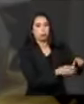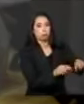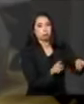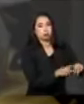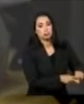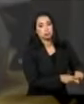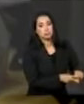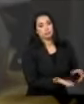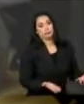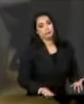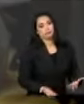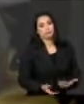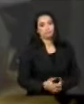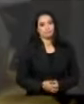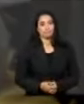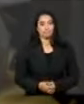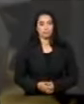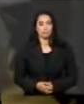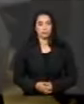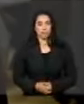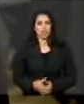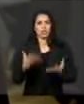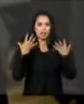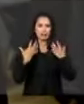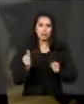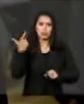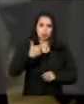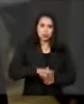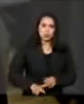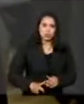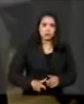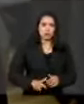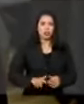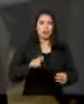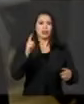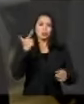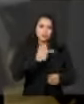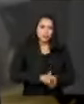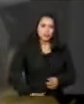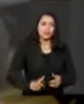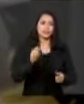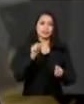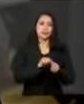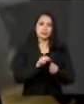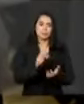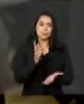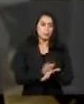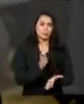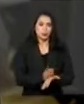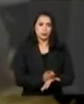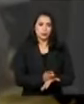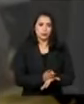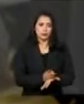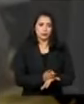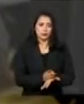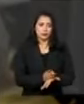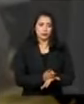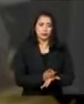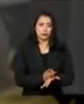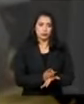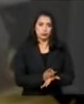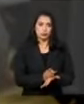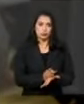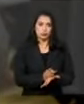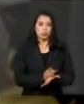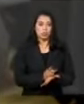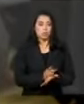atrás das grades. Vamos continuar seguindo essa linha? Se fizermos isto, poderemos até ter o aplauso no